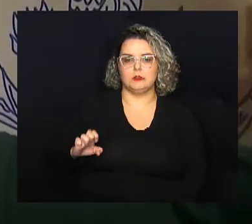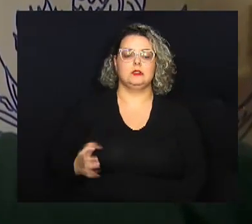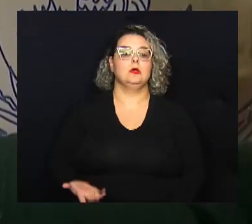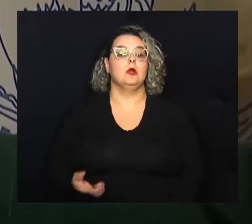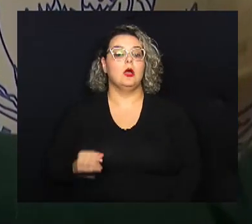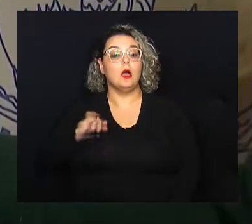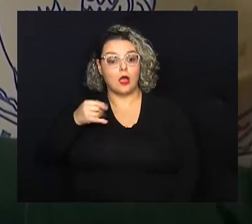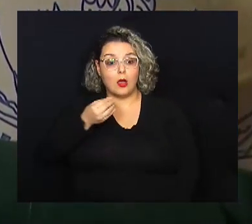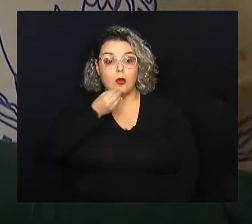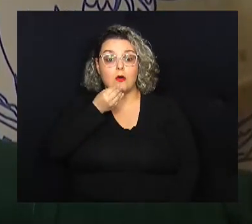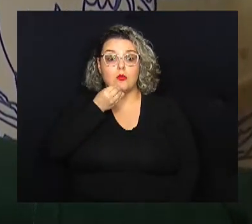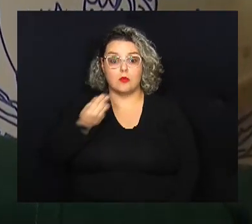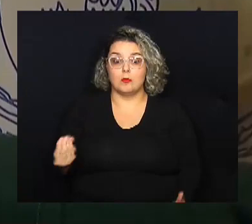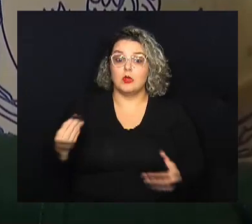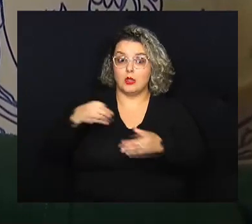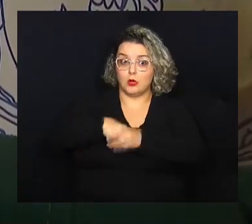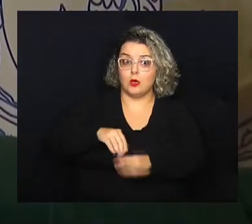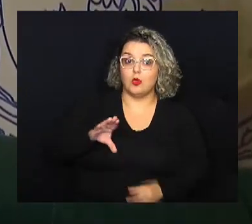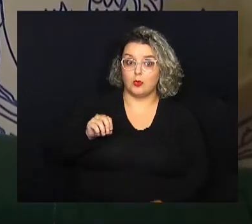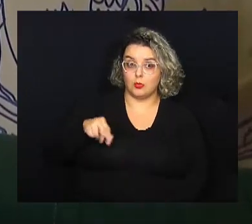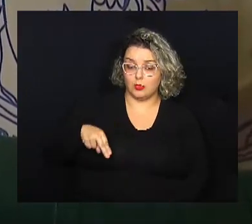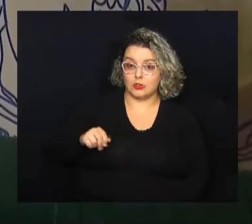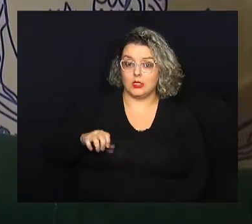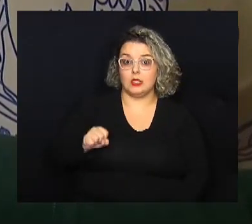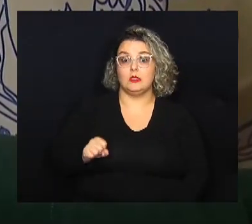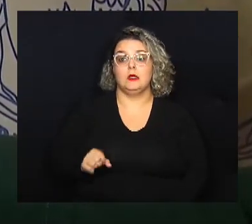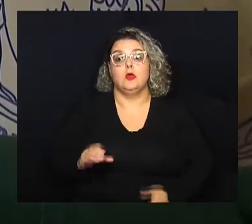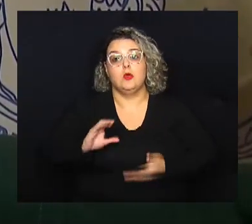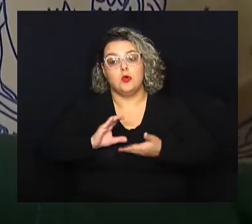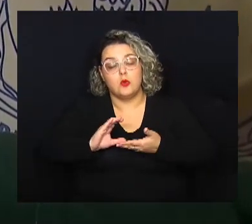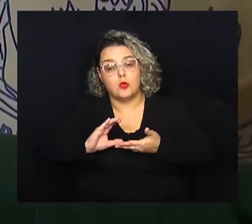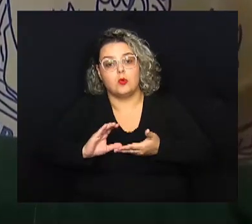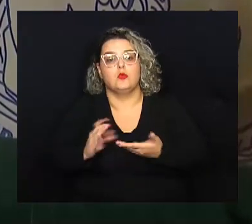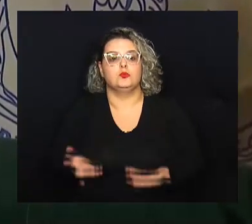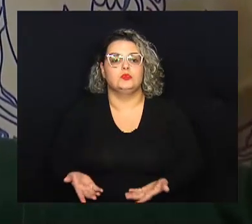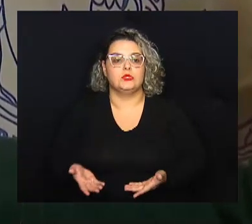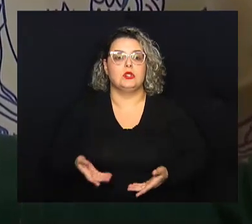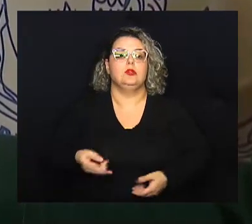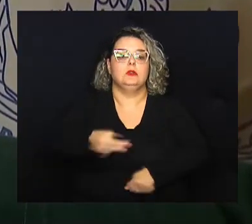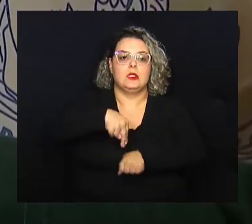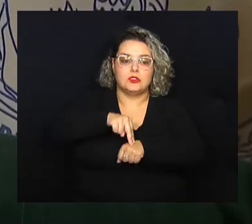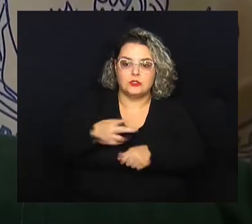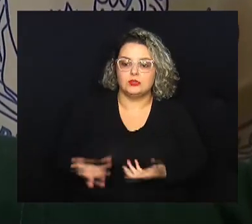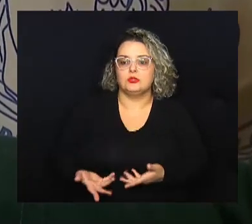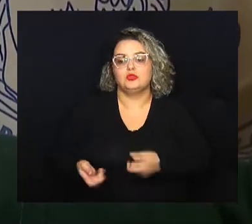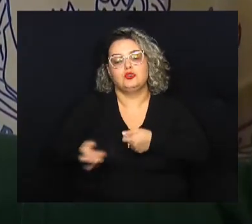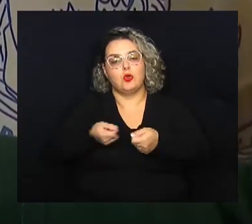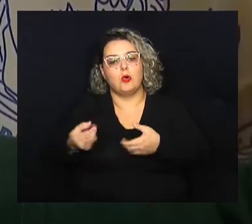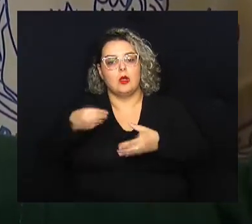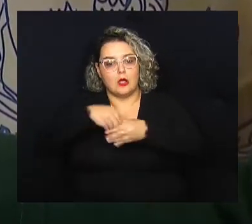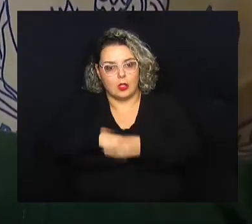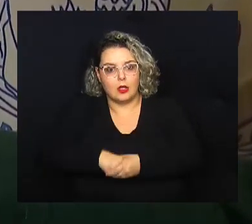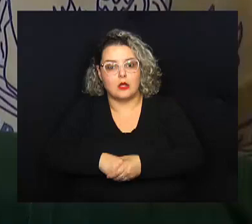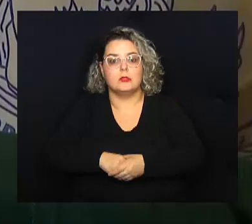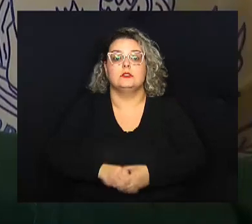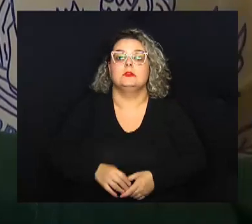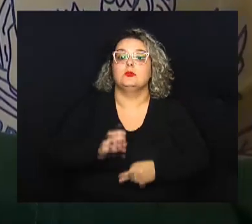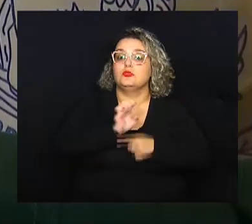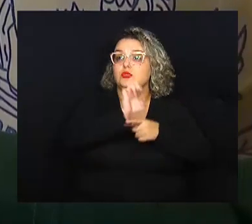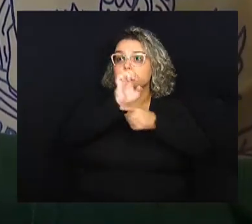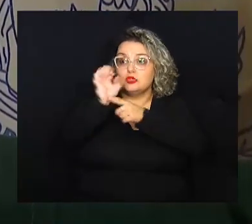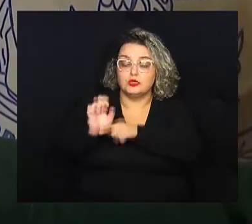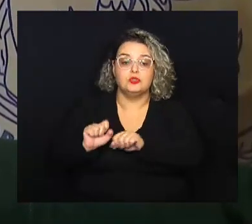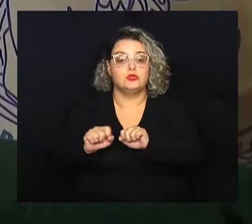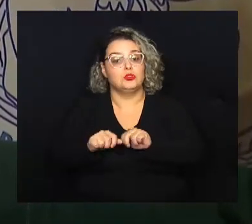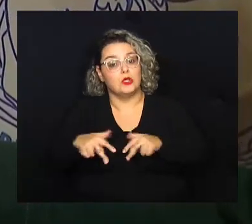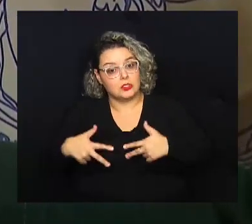estar integrando o CONACE, que é o Conselho Nacional de Controle Interno, é muito rico aqui para casa. Lá são controladores de estados, de assembleias,